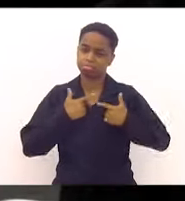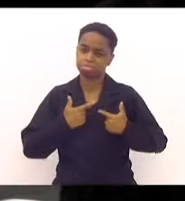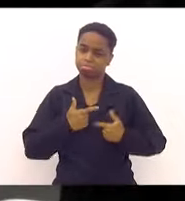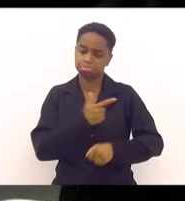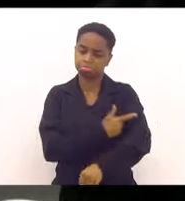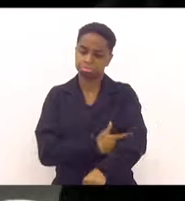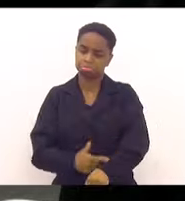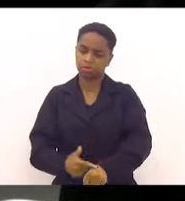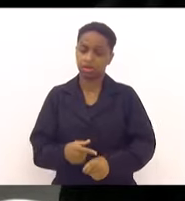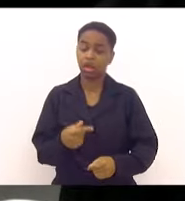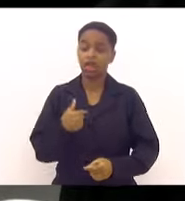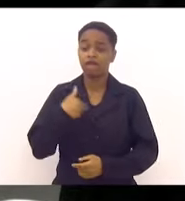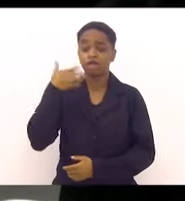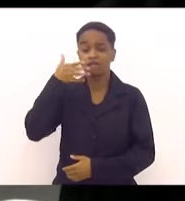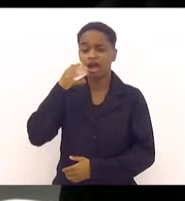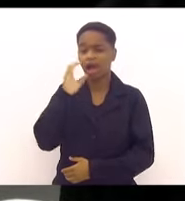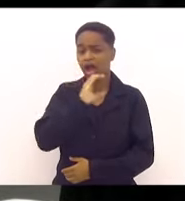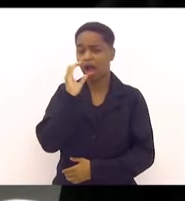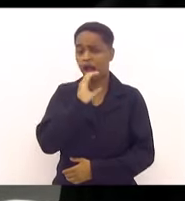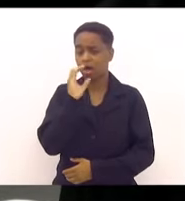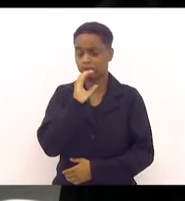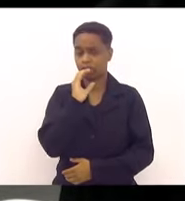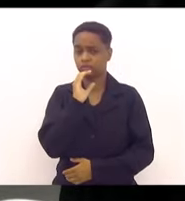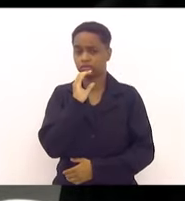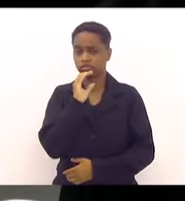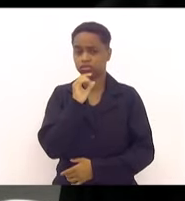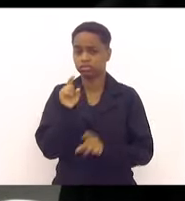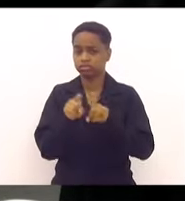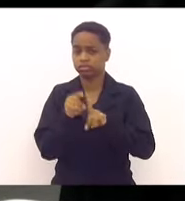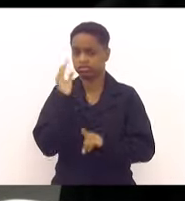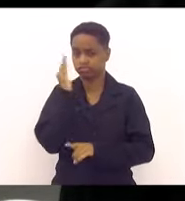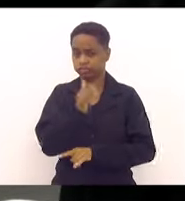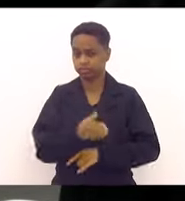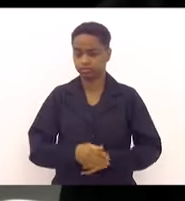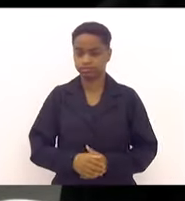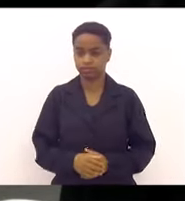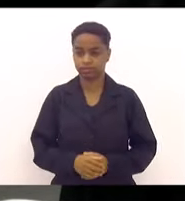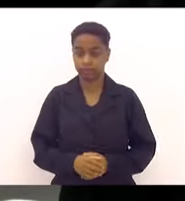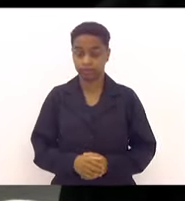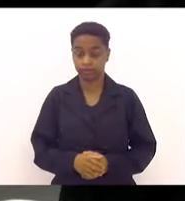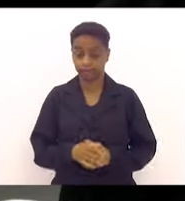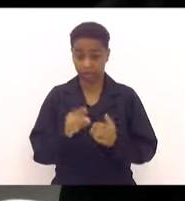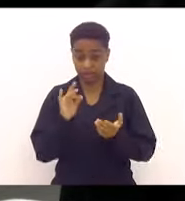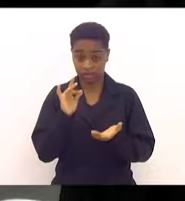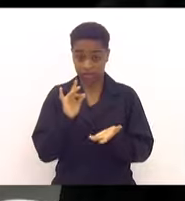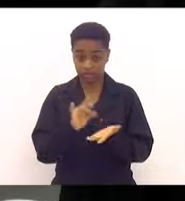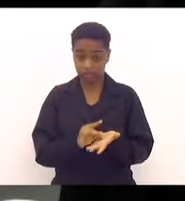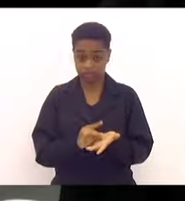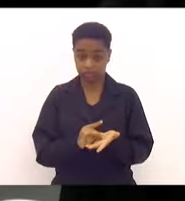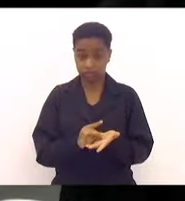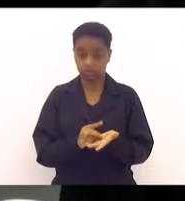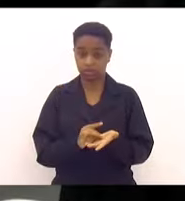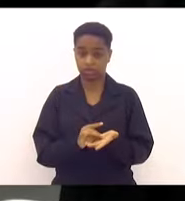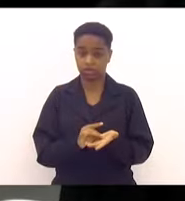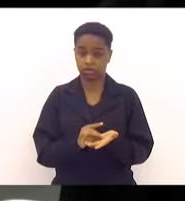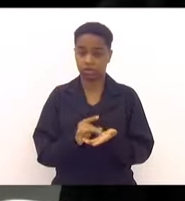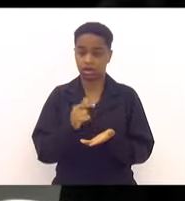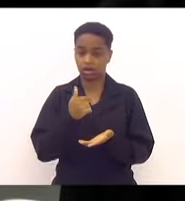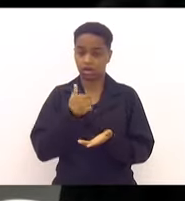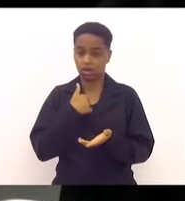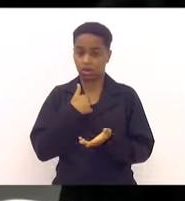Excelência, até porque eu vou fazer uma fala muito rápida e muito objetiva. Na verdade, eu tinha verificado